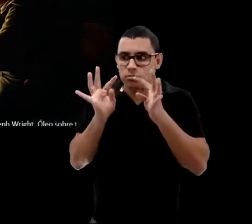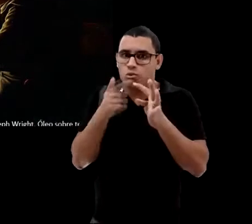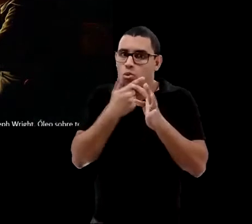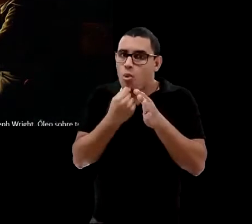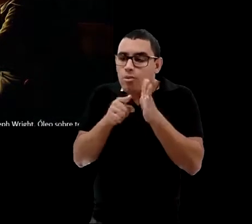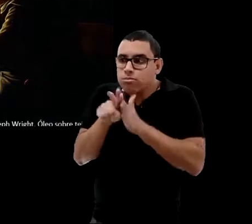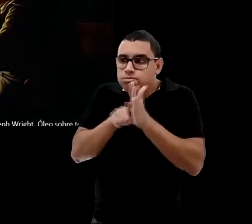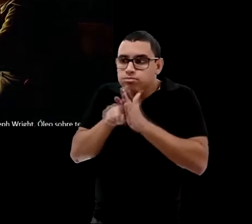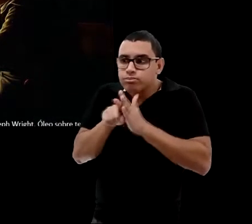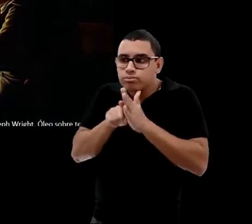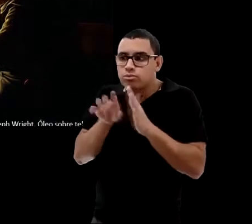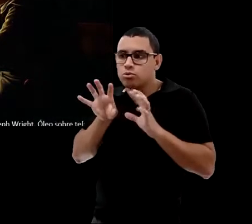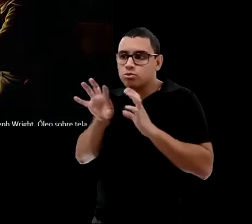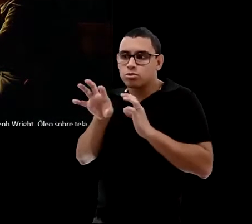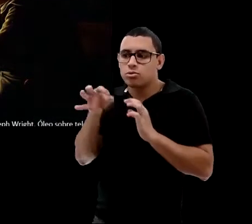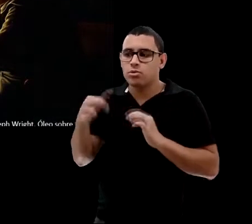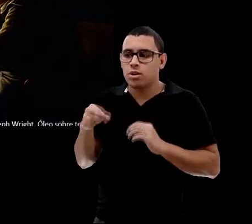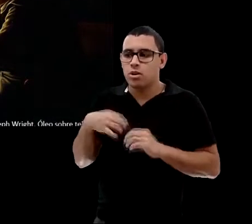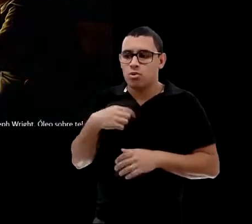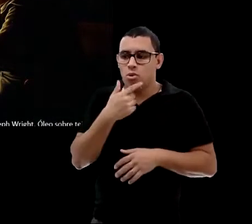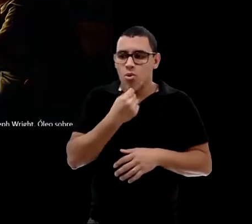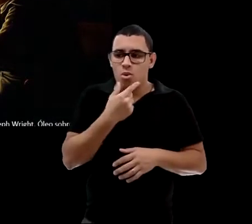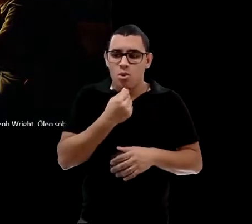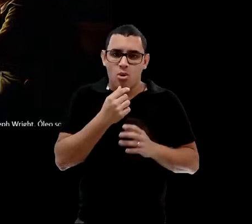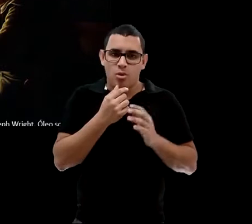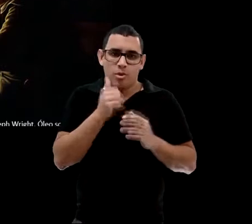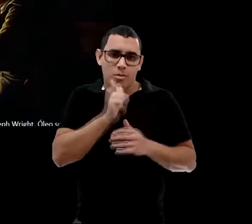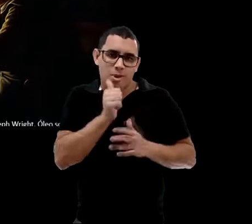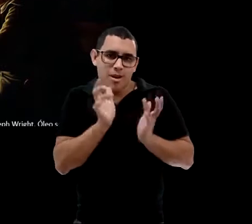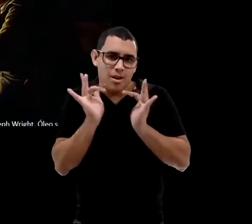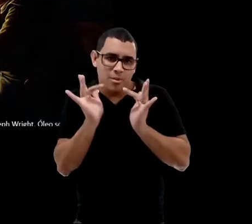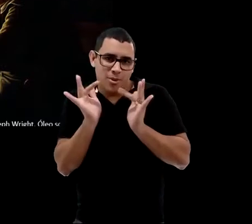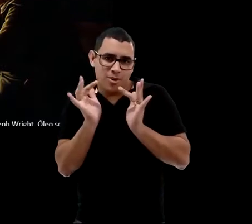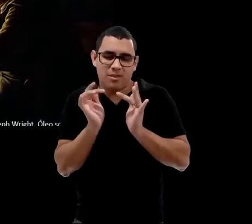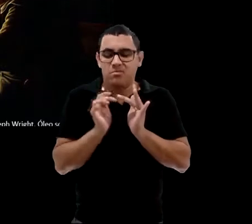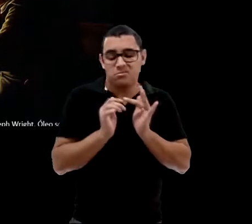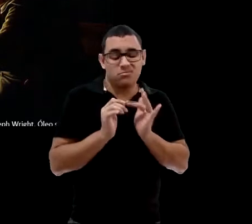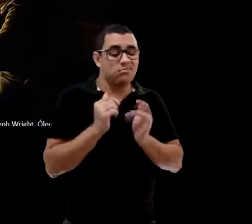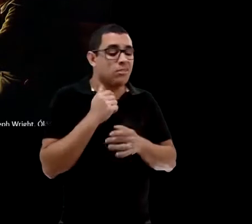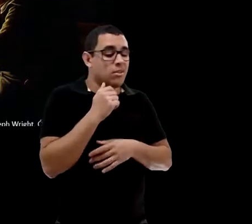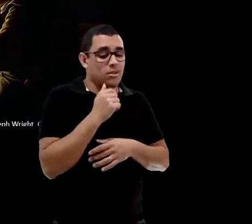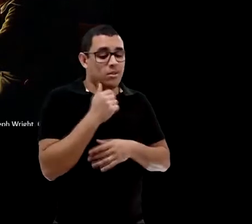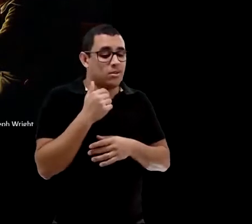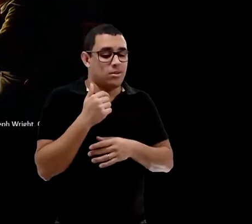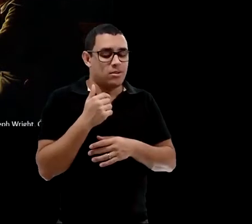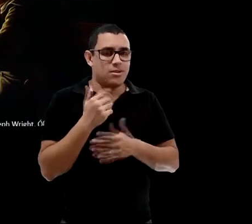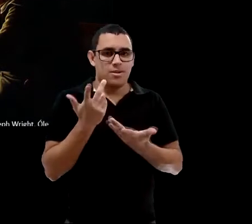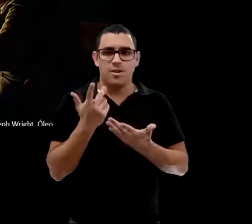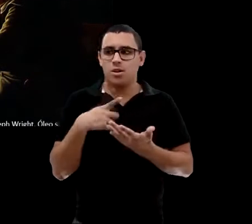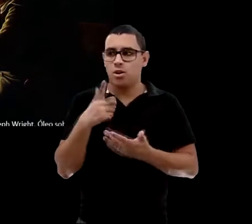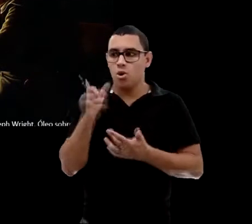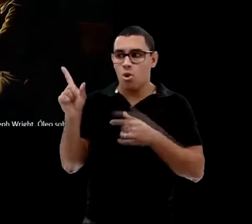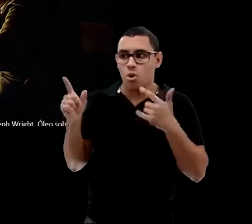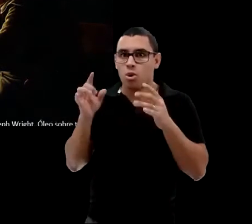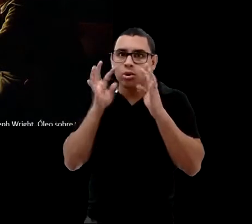do filósofo pesquisador no centro do quadro. A indiferença do casalzinho de namorados à esquerda. E, nos outros,